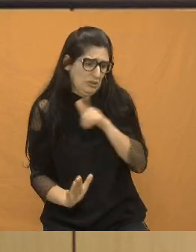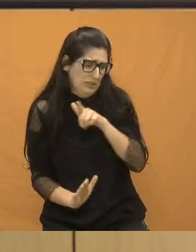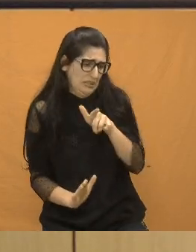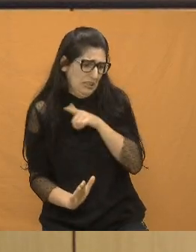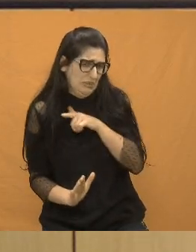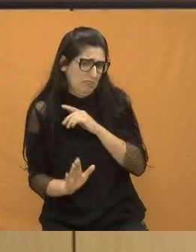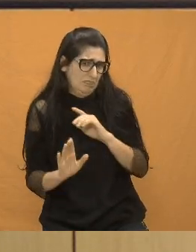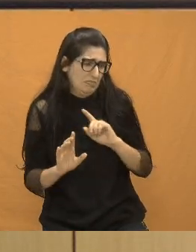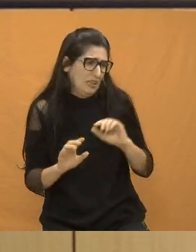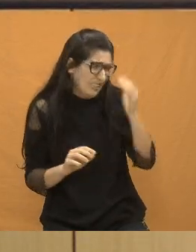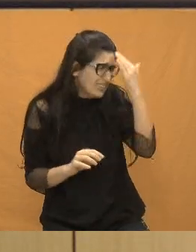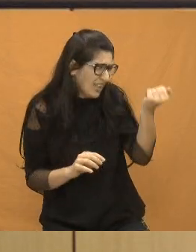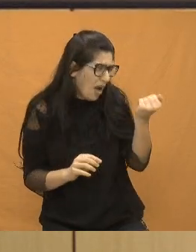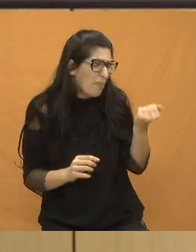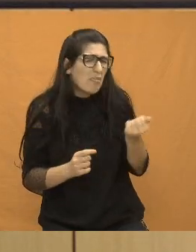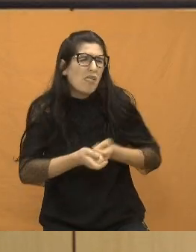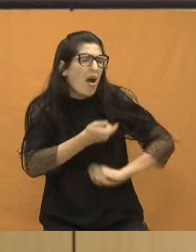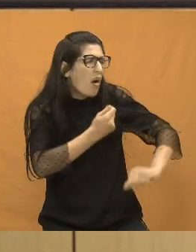de qual seria a economia